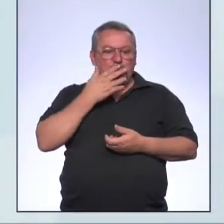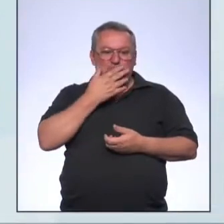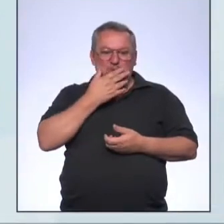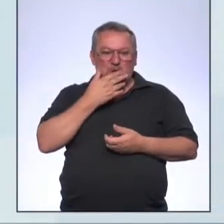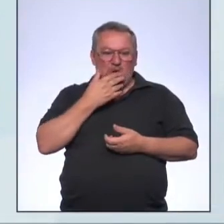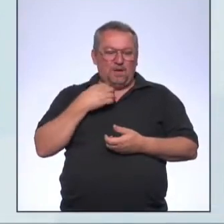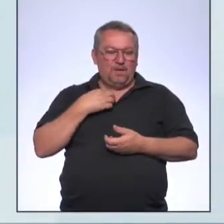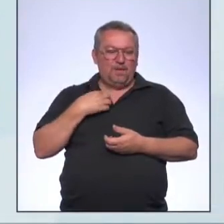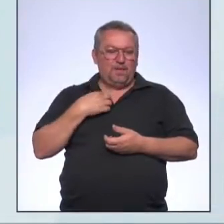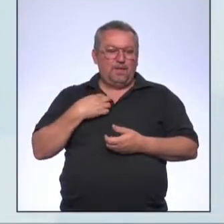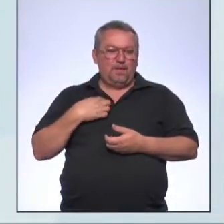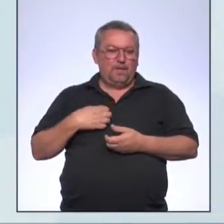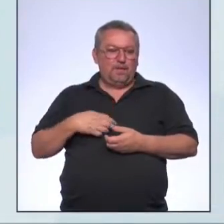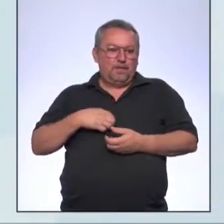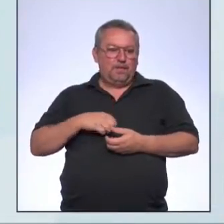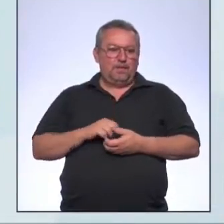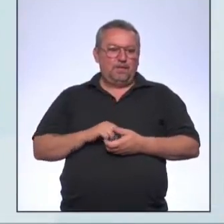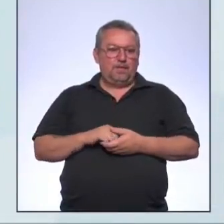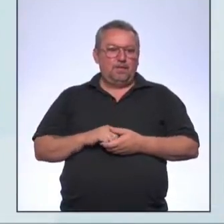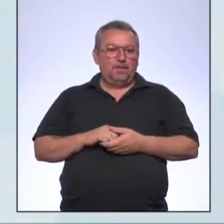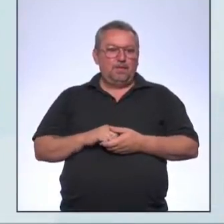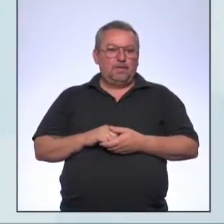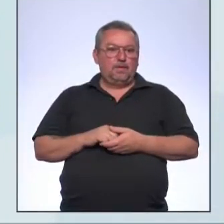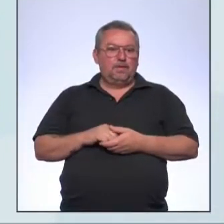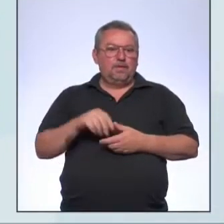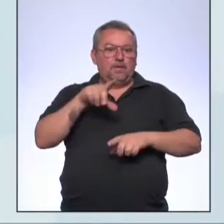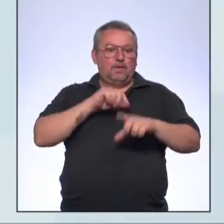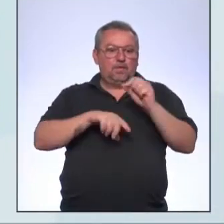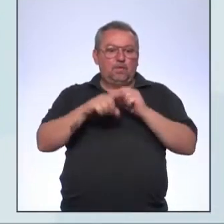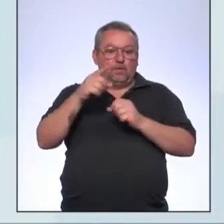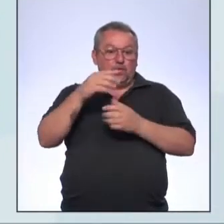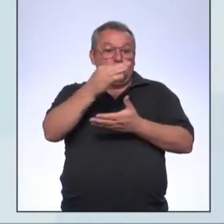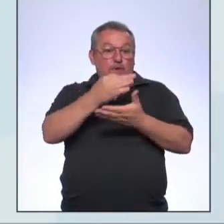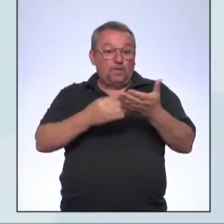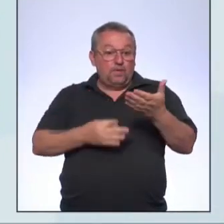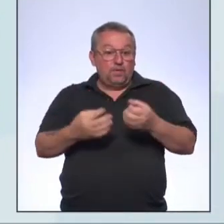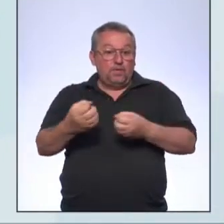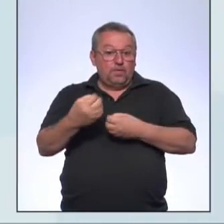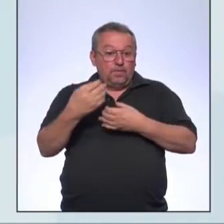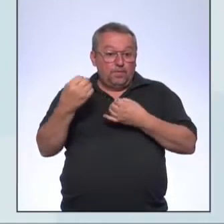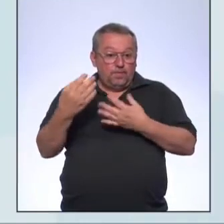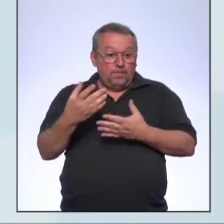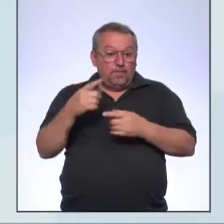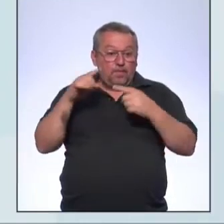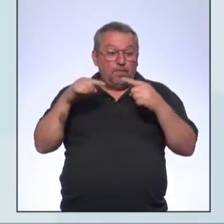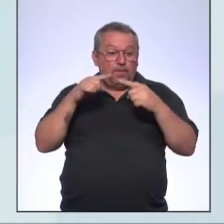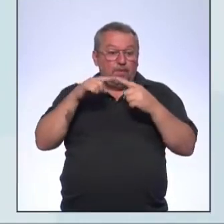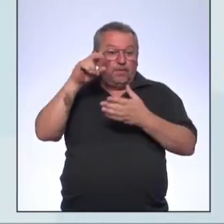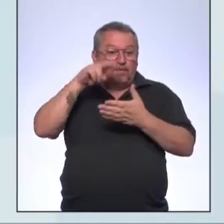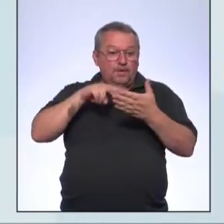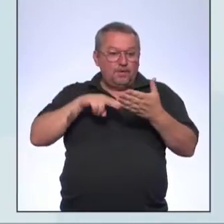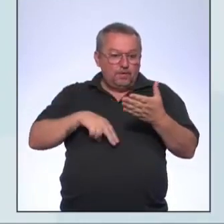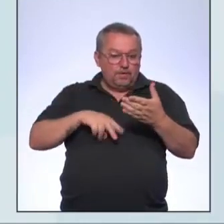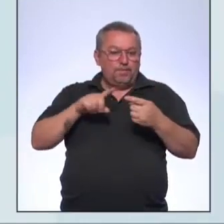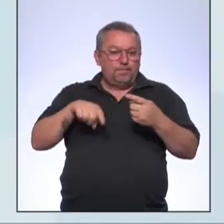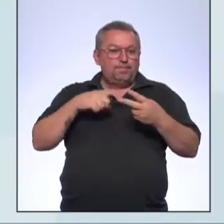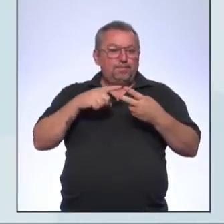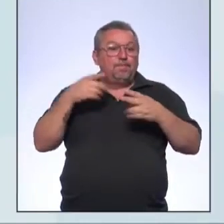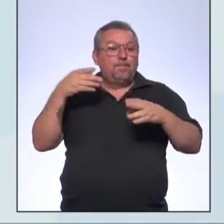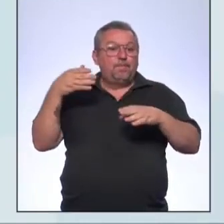Você vai ler ou eu leio? Eu lerei. Vamos lá. Habilidades. Selecionar em um texto a informação desejada com objetivo de